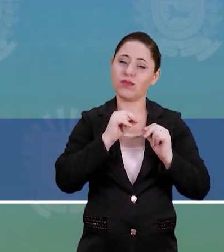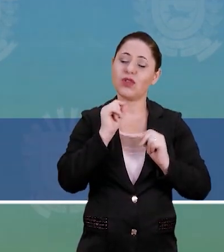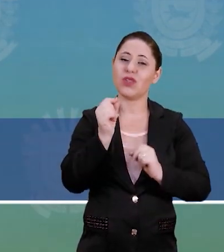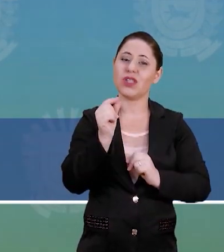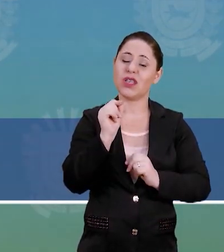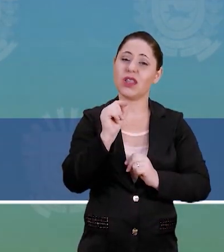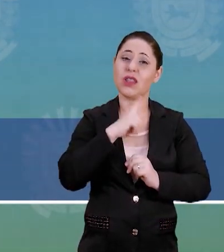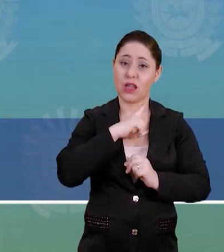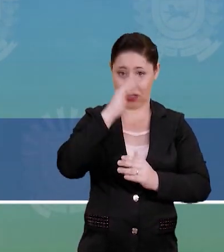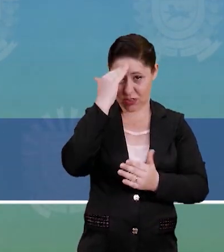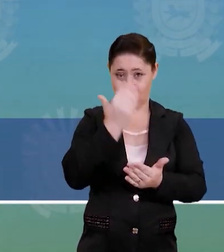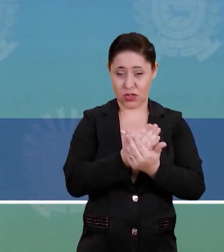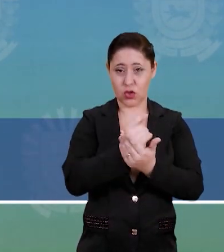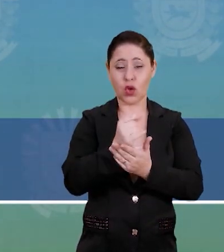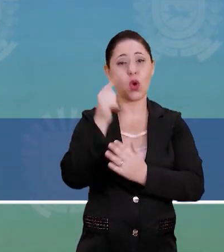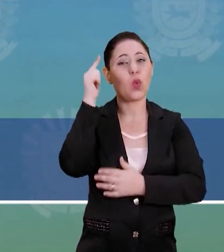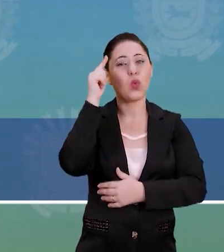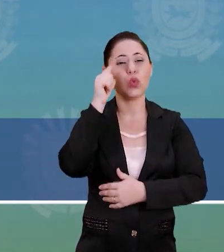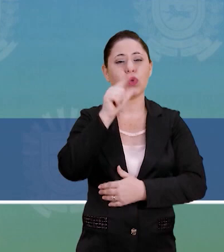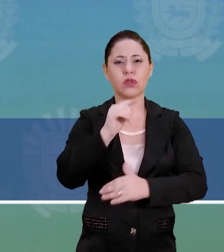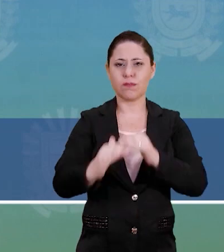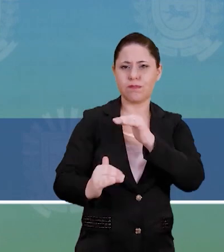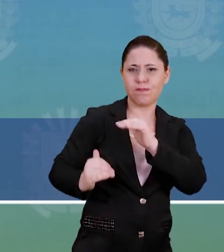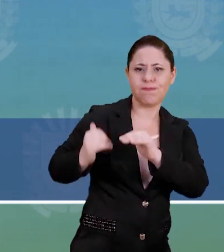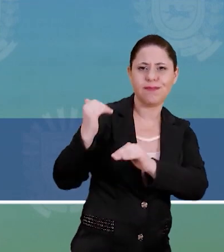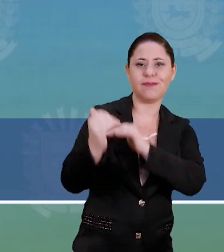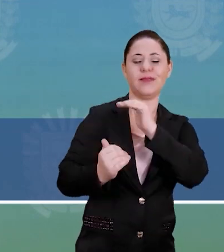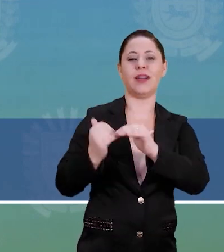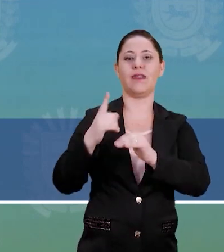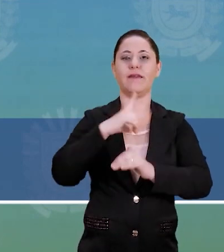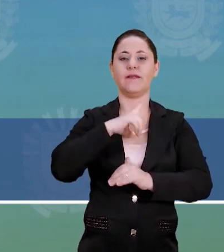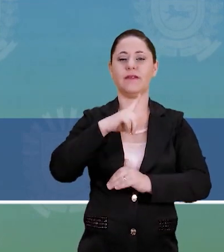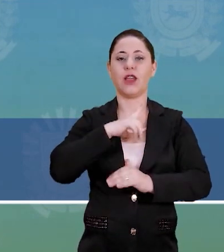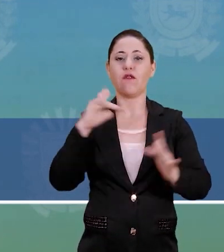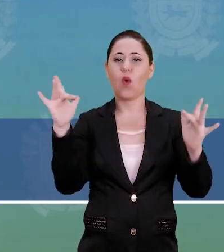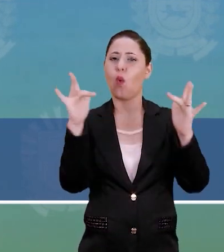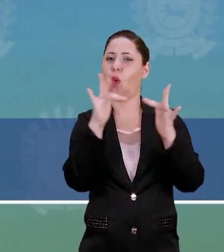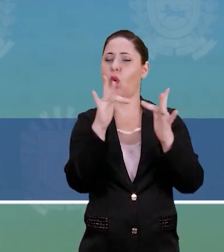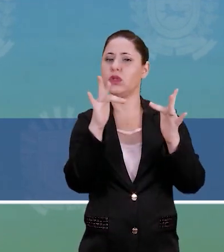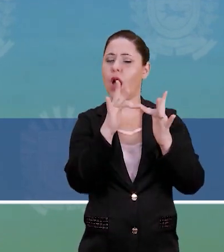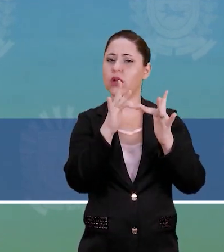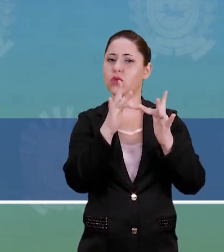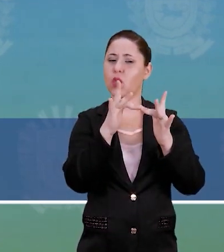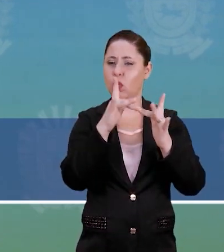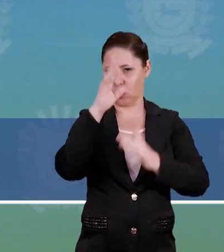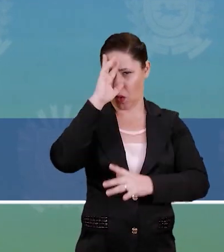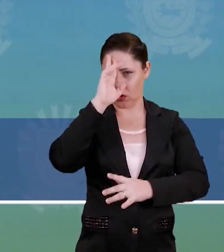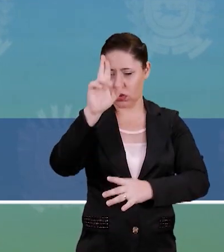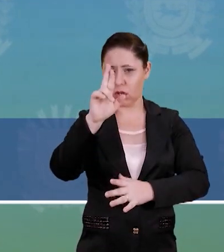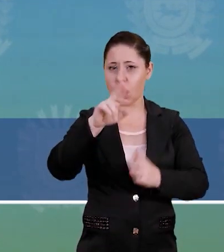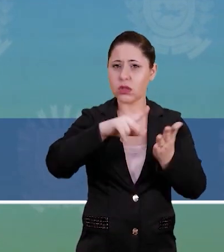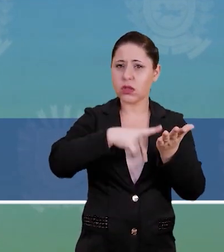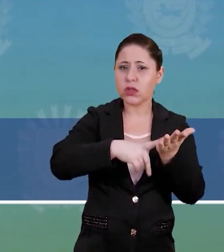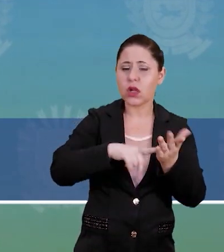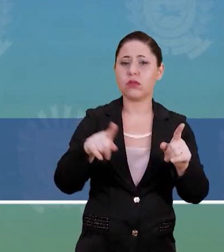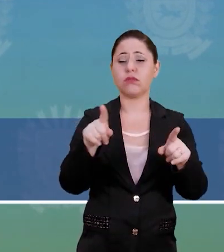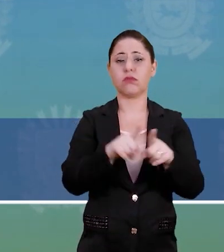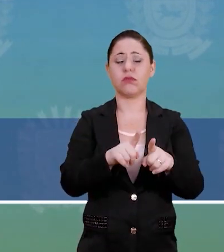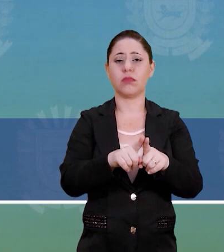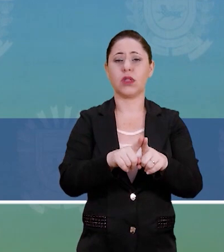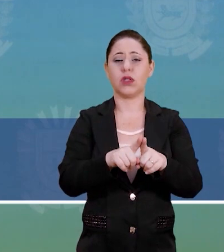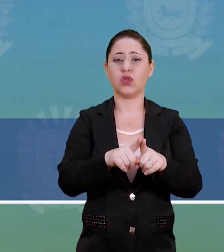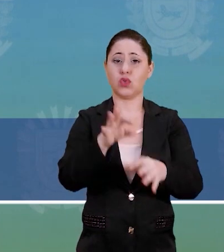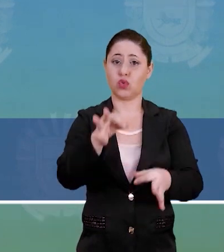Portanto, acredito que conseguimos aí um avanço, né? Tivemos em contato com as lideranças do sindicato e